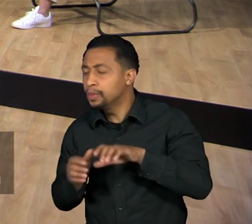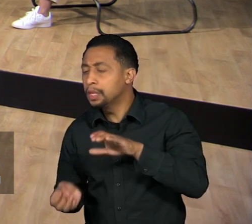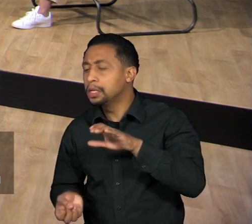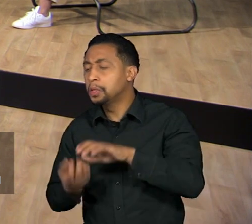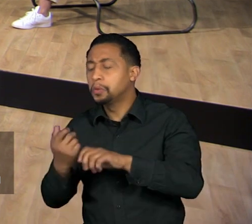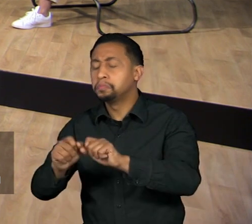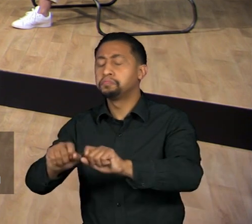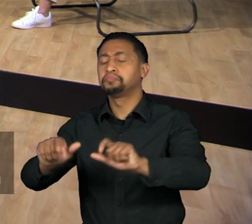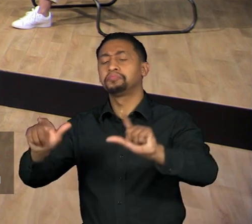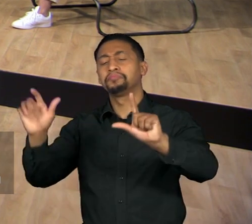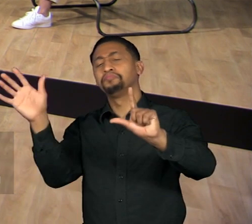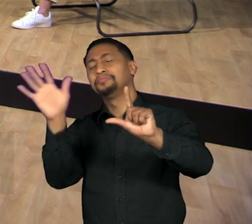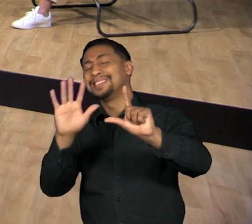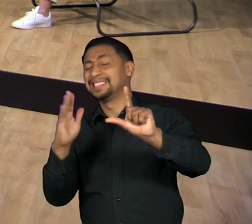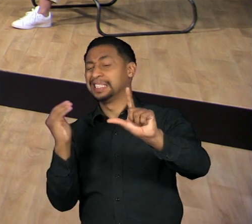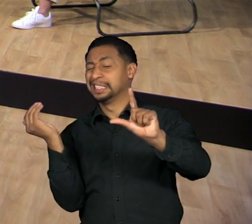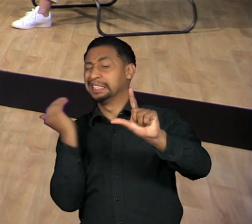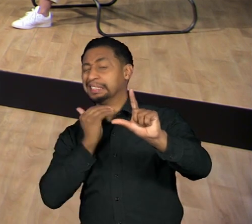traz